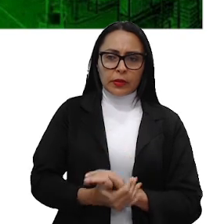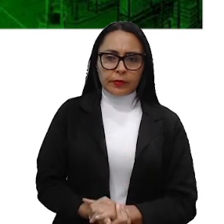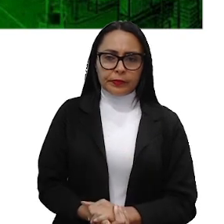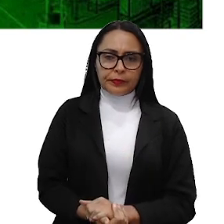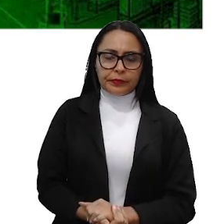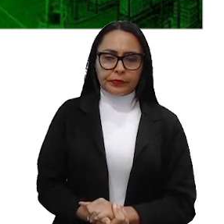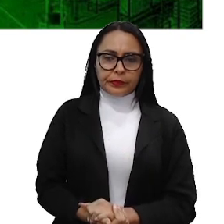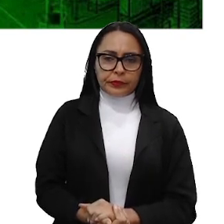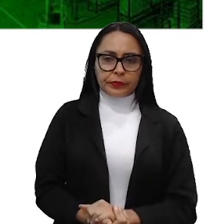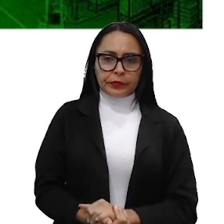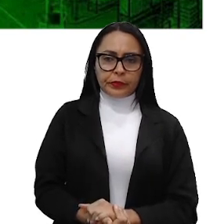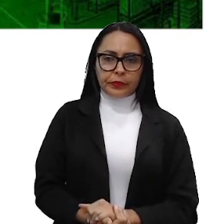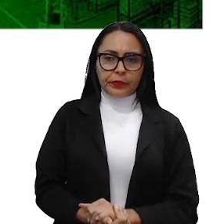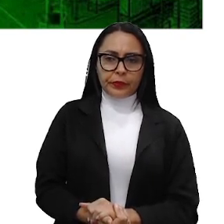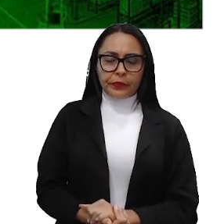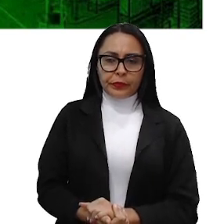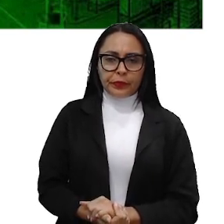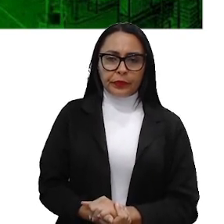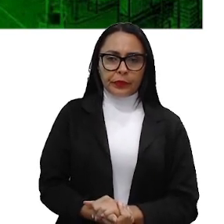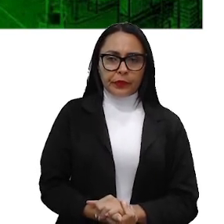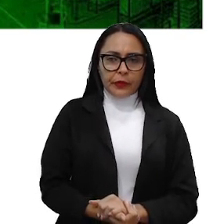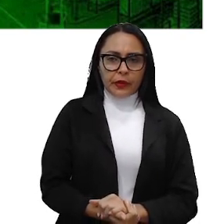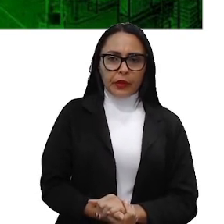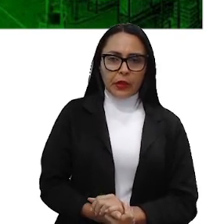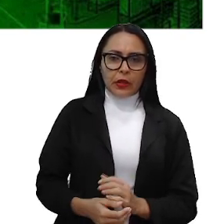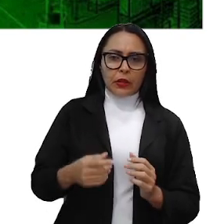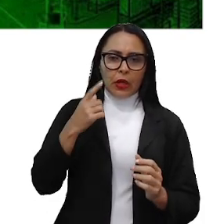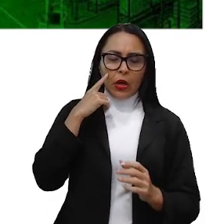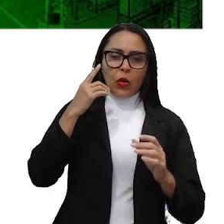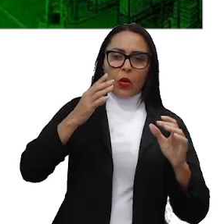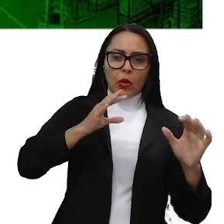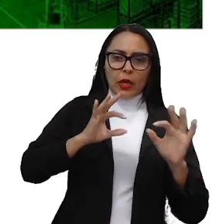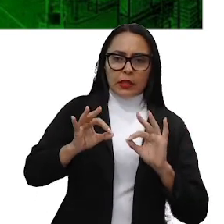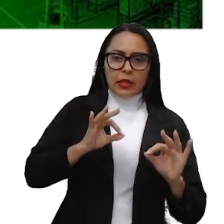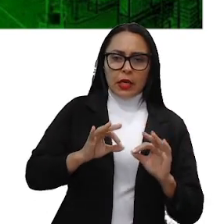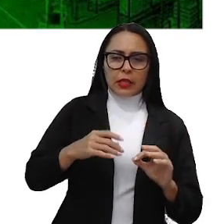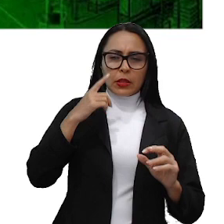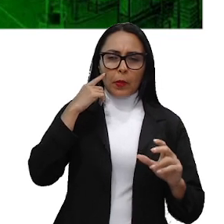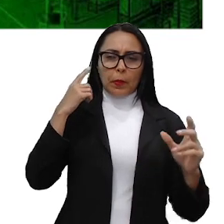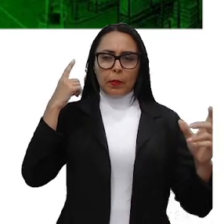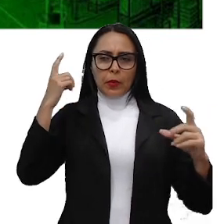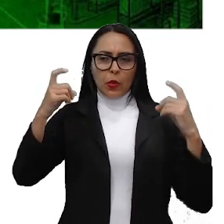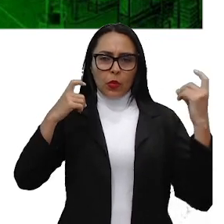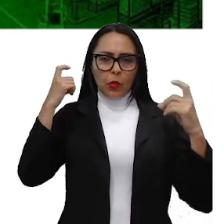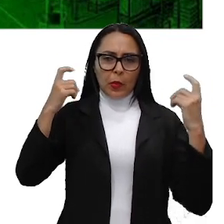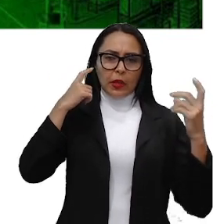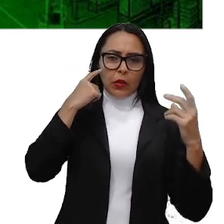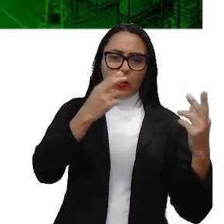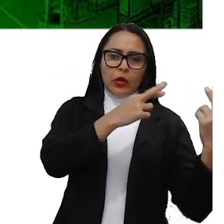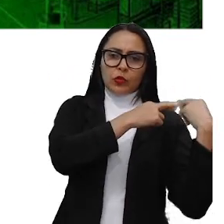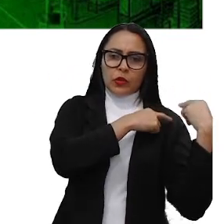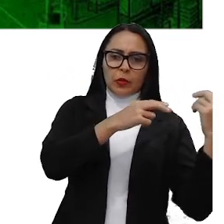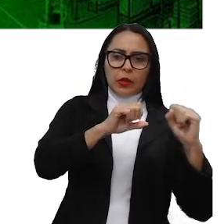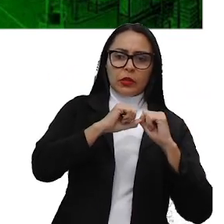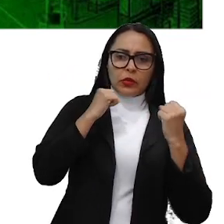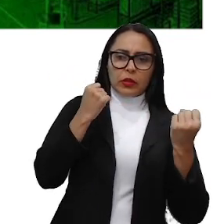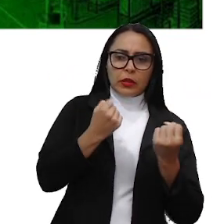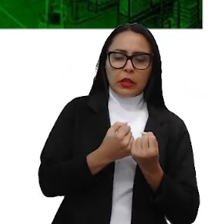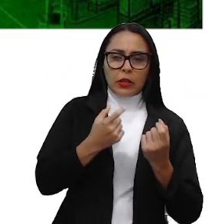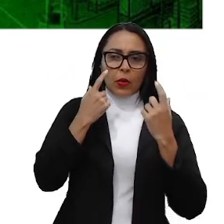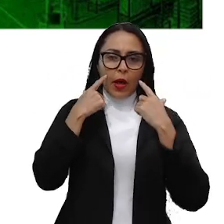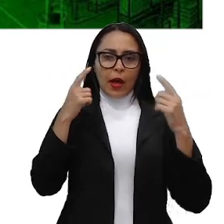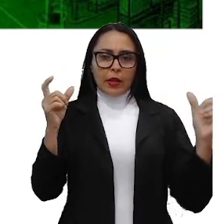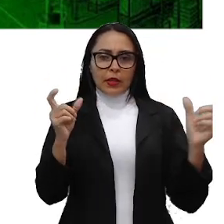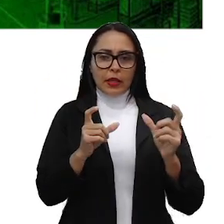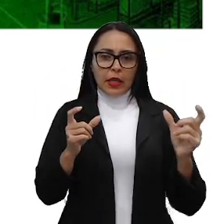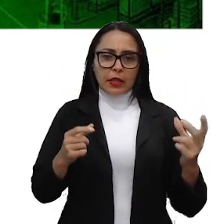que devem ser considerados. Comumente, organizações preocupadas com as responsabilidades sociais estão